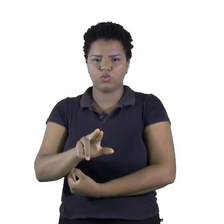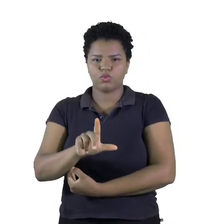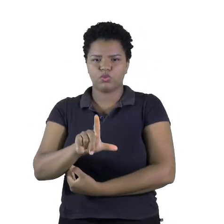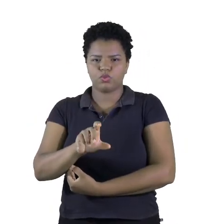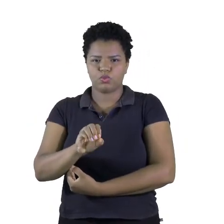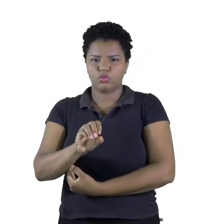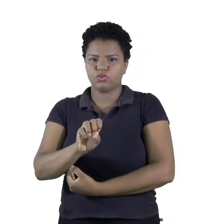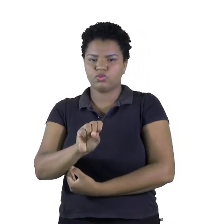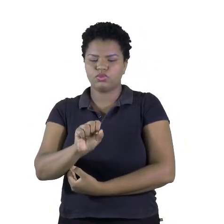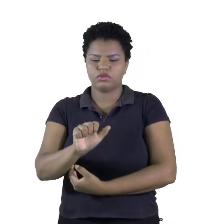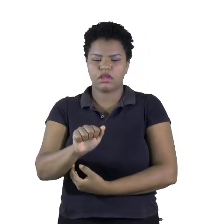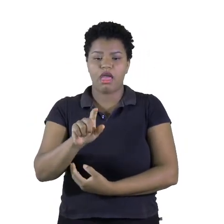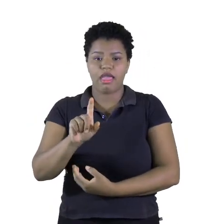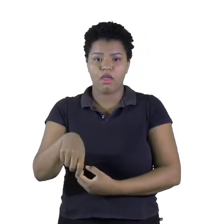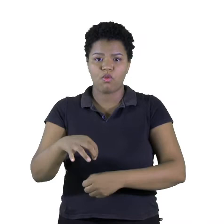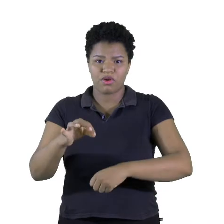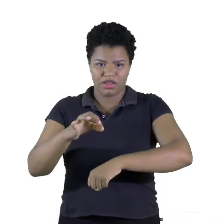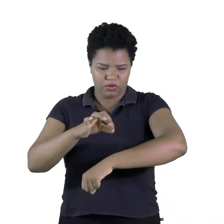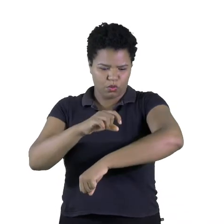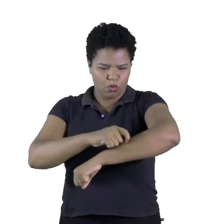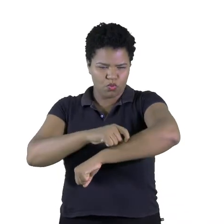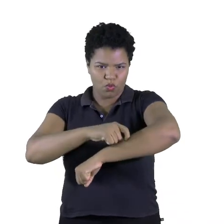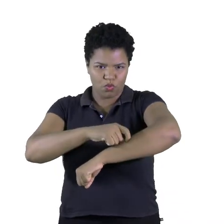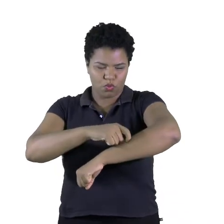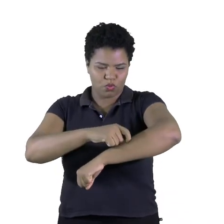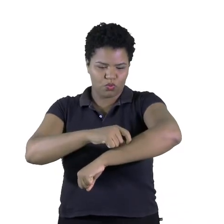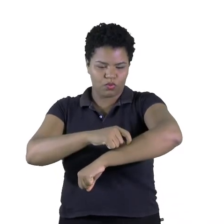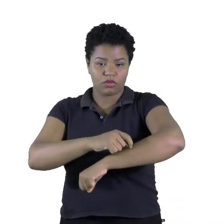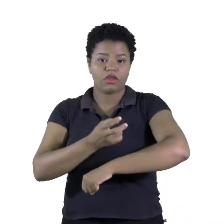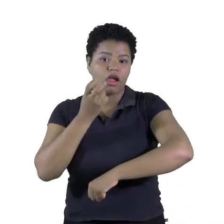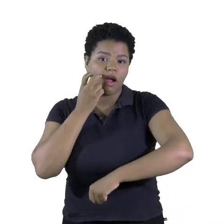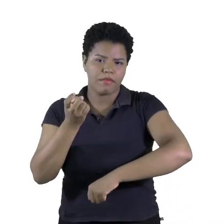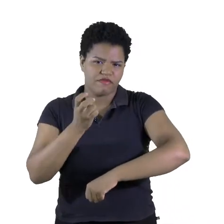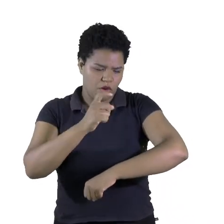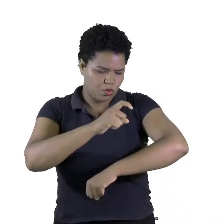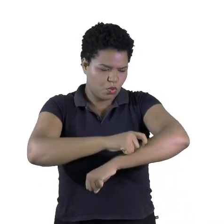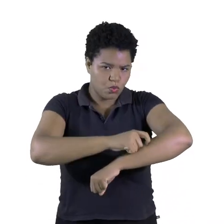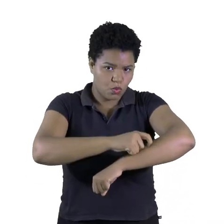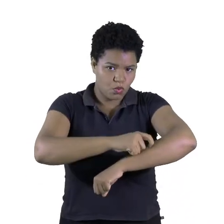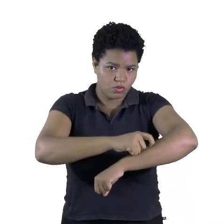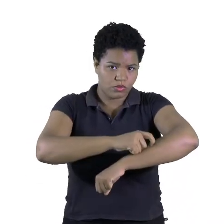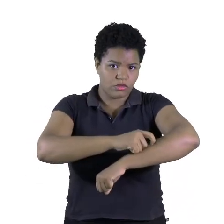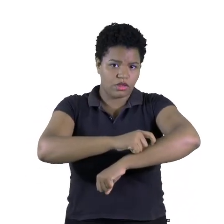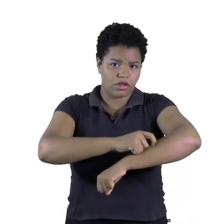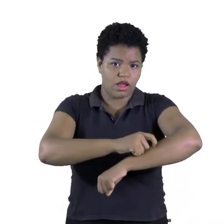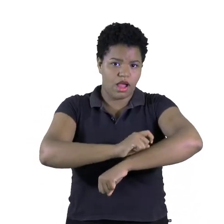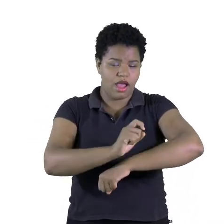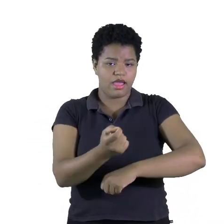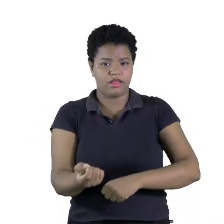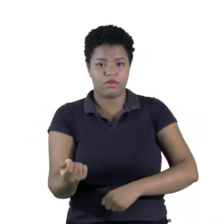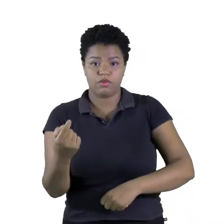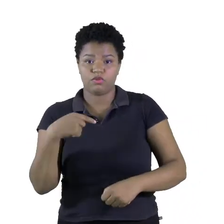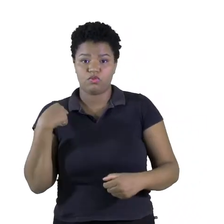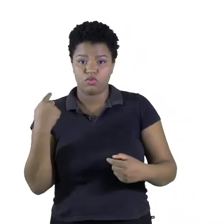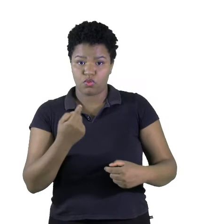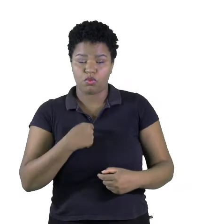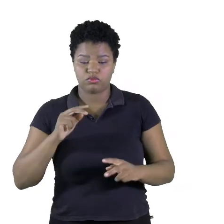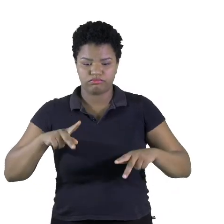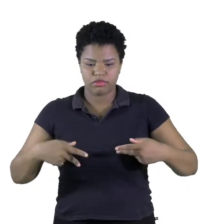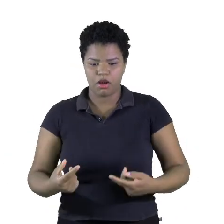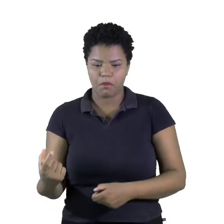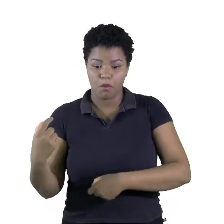passa para... O carrapato, ele pica a capivara ali, e aí depois ele pica nós, os seres humanos, e a gente pode ter essa